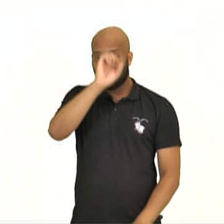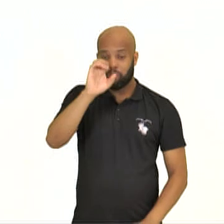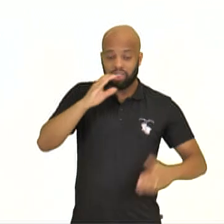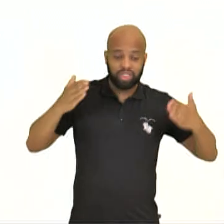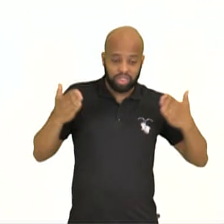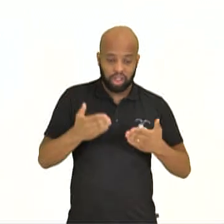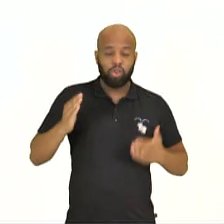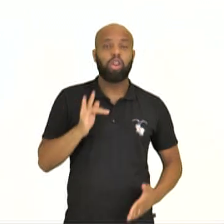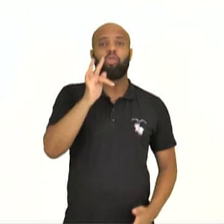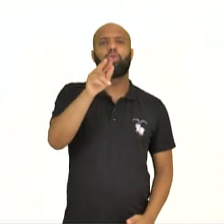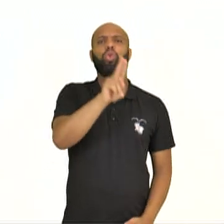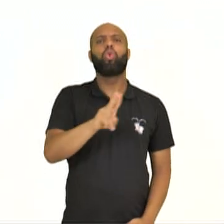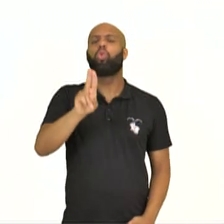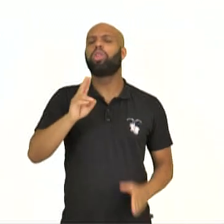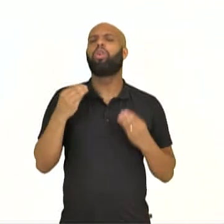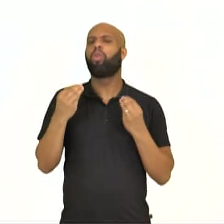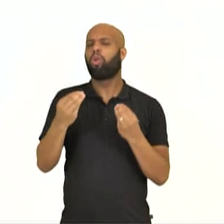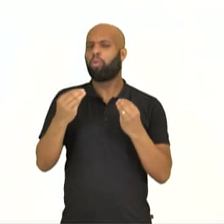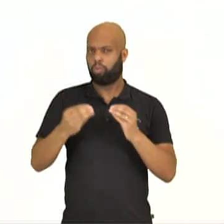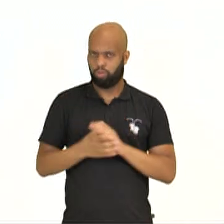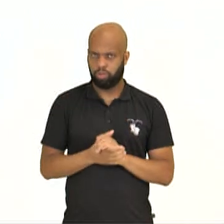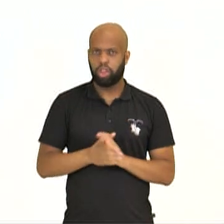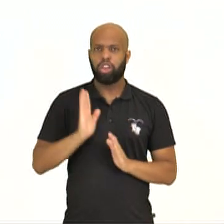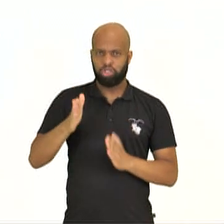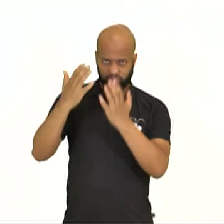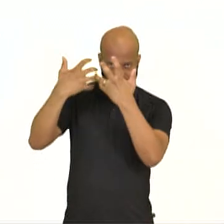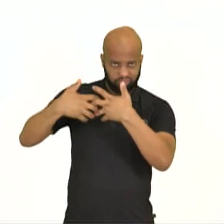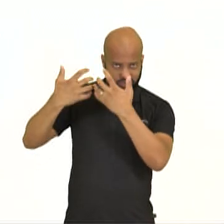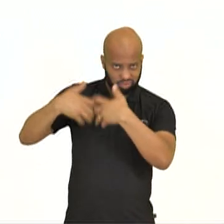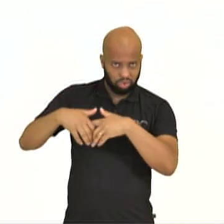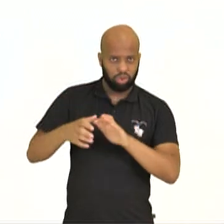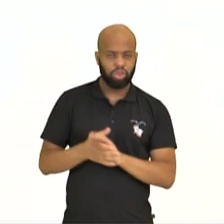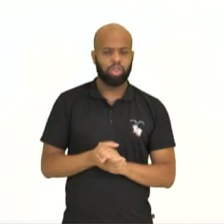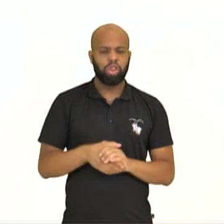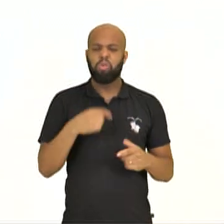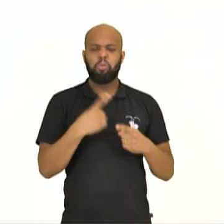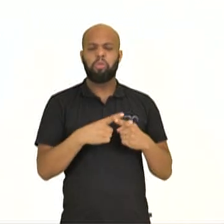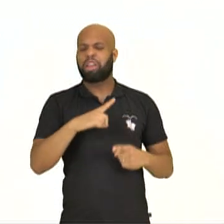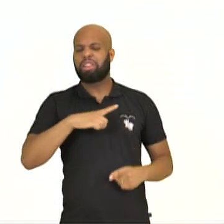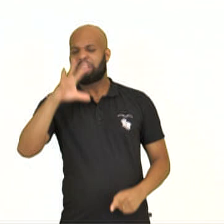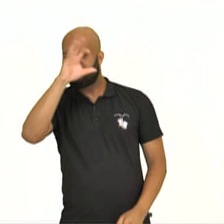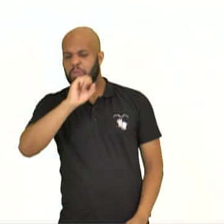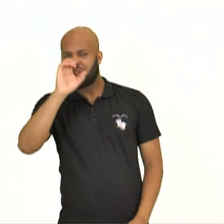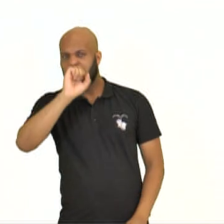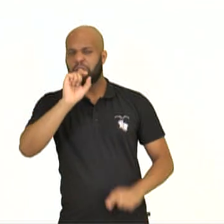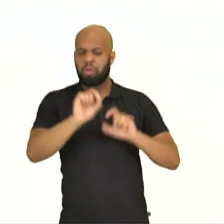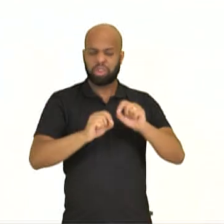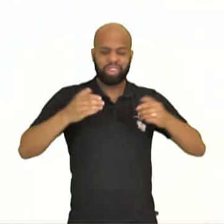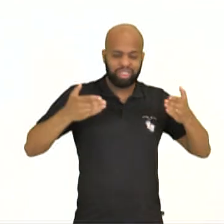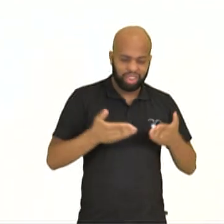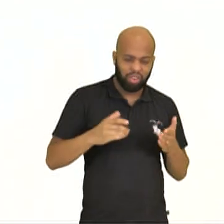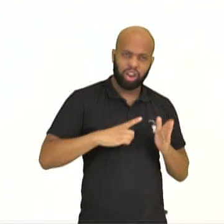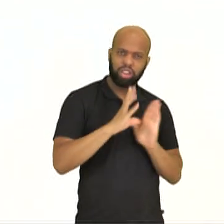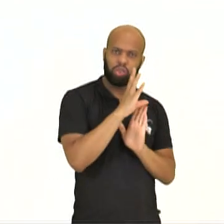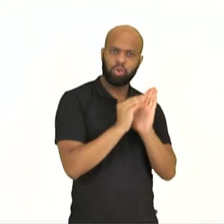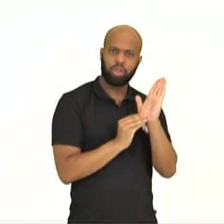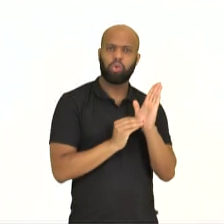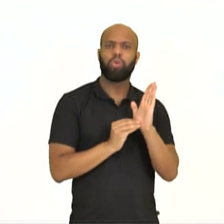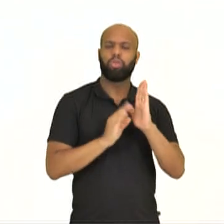na escola? Você já pensou sobre isso? Para que você aprende o que você aprende na escola? Onde você vai